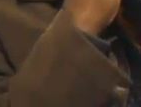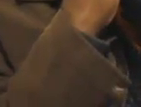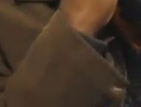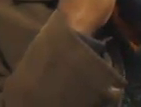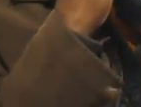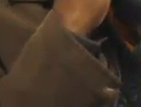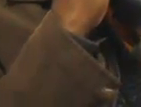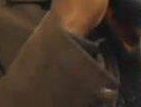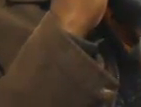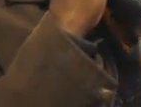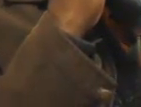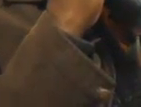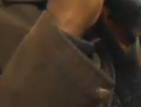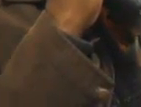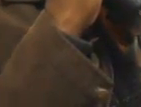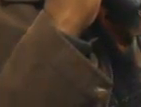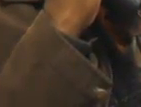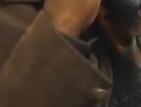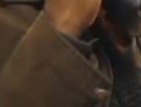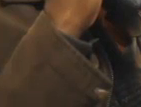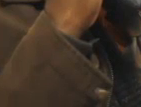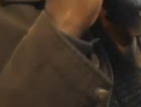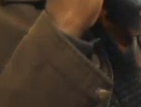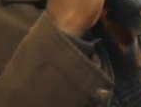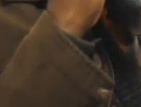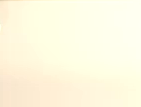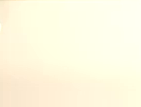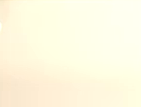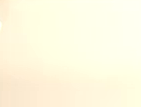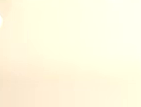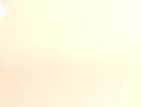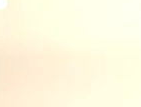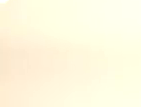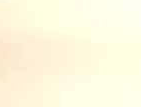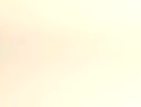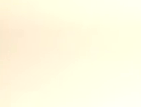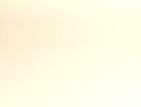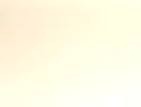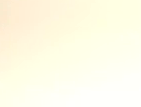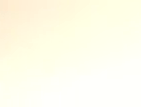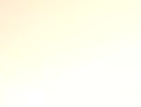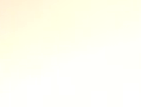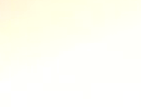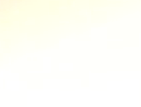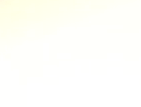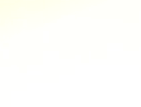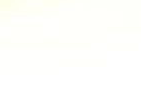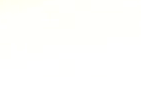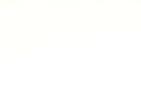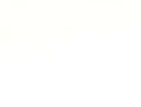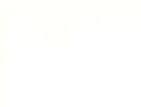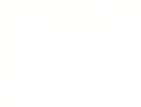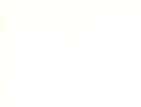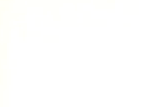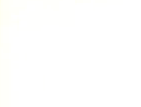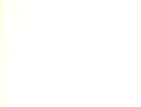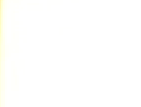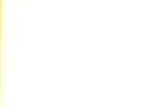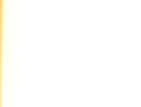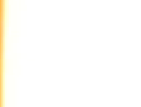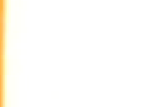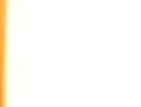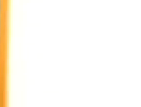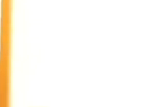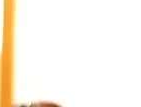por telefone e por e-mail, tendo a garantia de sigilo. A ouvidoria funciona na sala 114 do